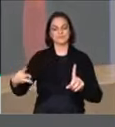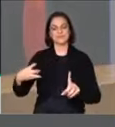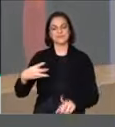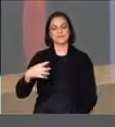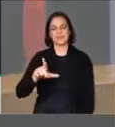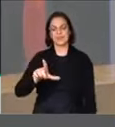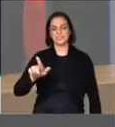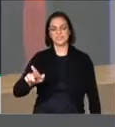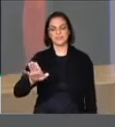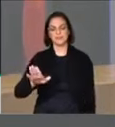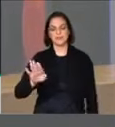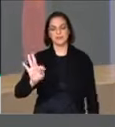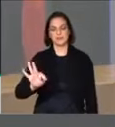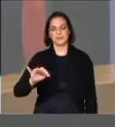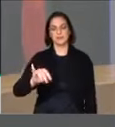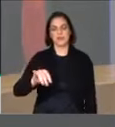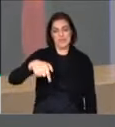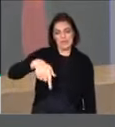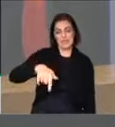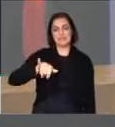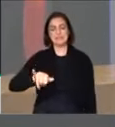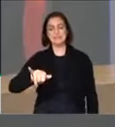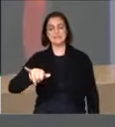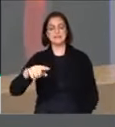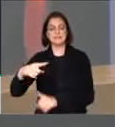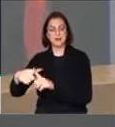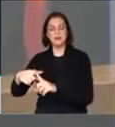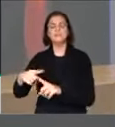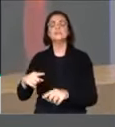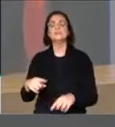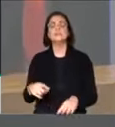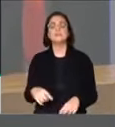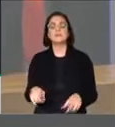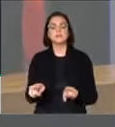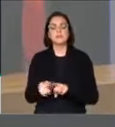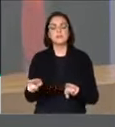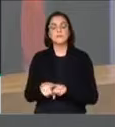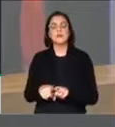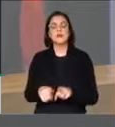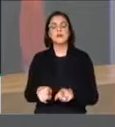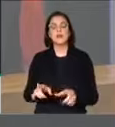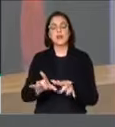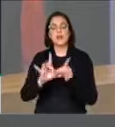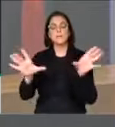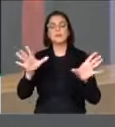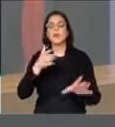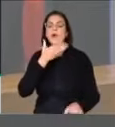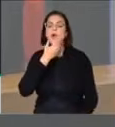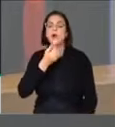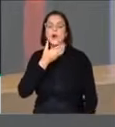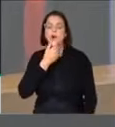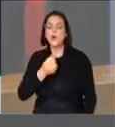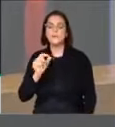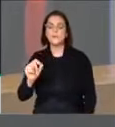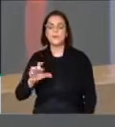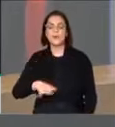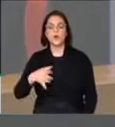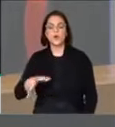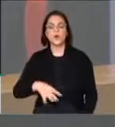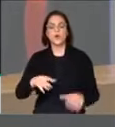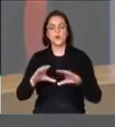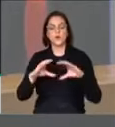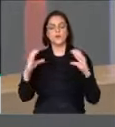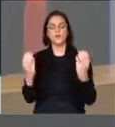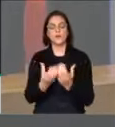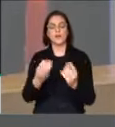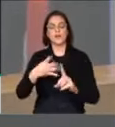LGBTQIs+, e liberdade para aquele homem que teve a coragem e a ousadia de construir a conferência LGBT